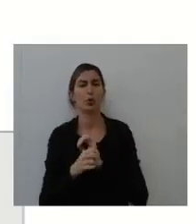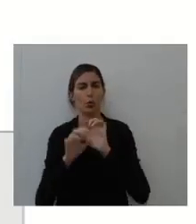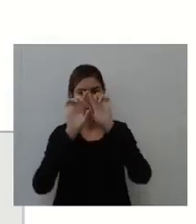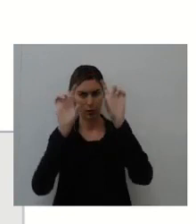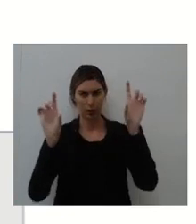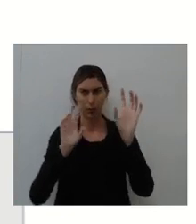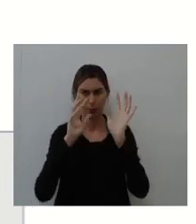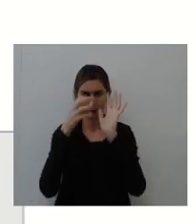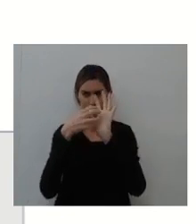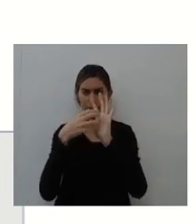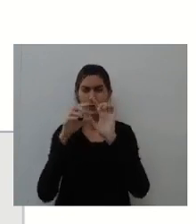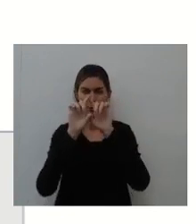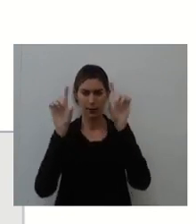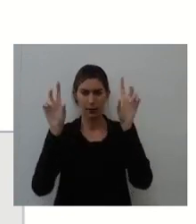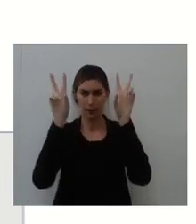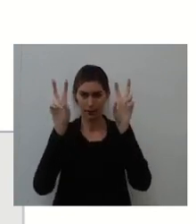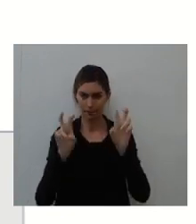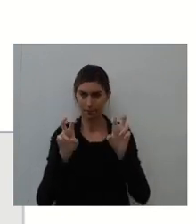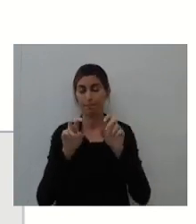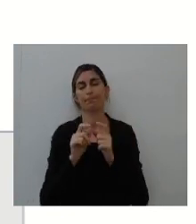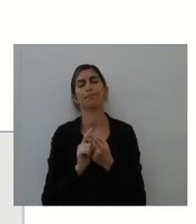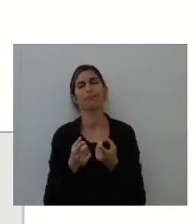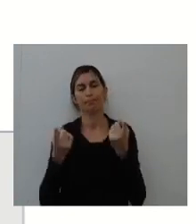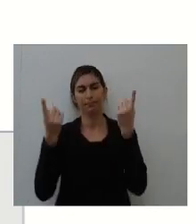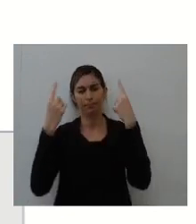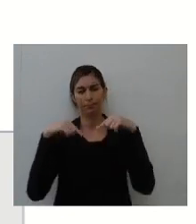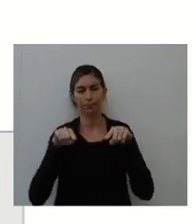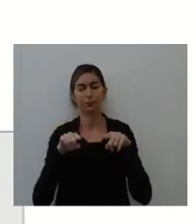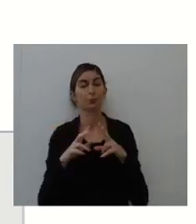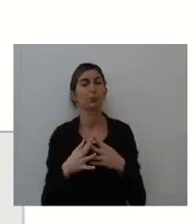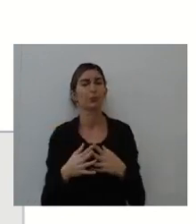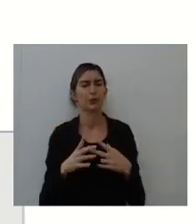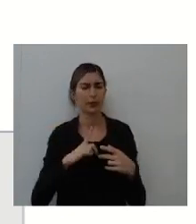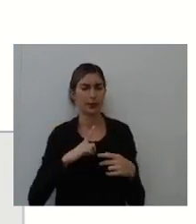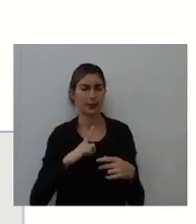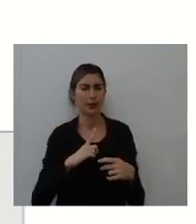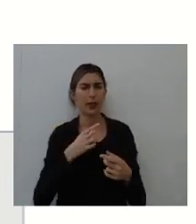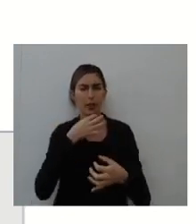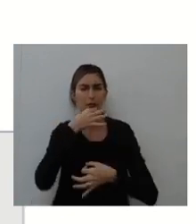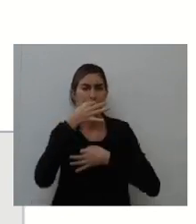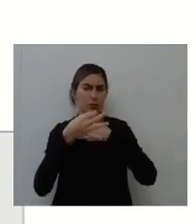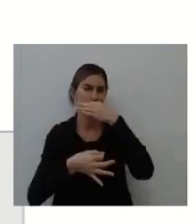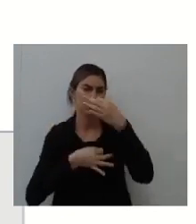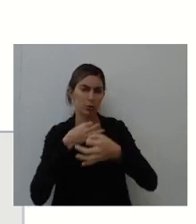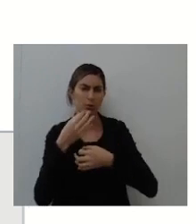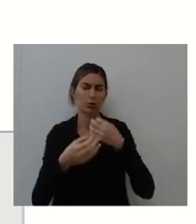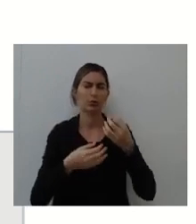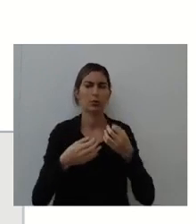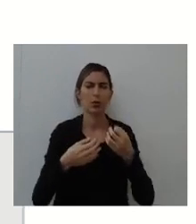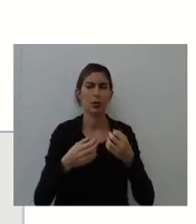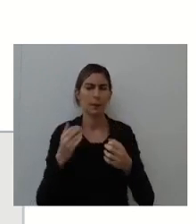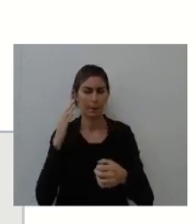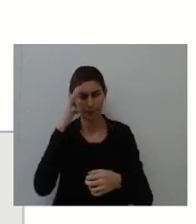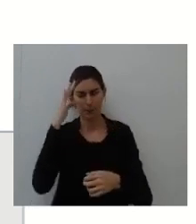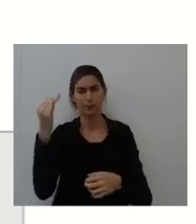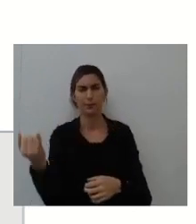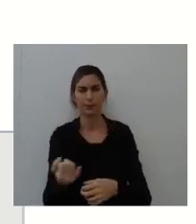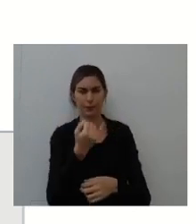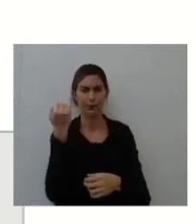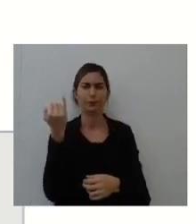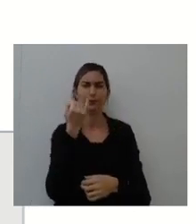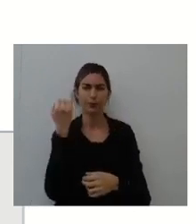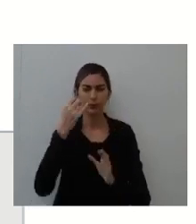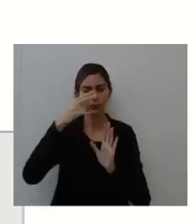tema central, que ainda está lá no título. E aí, a gente tem os argumentos como parte essencial que a